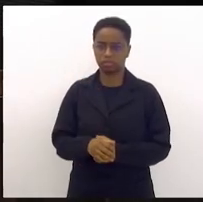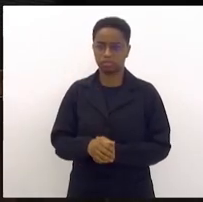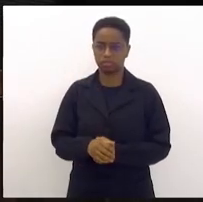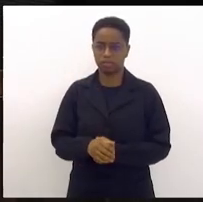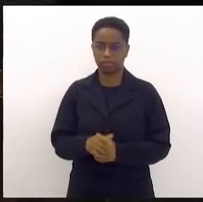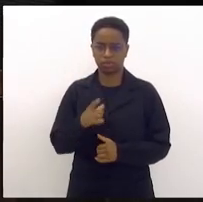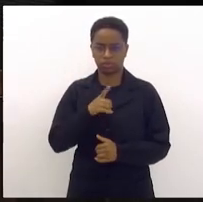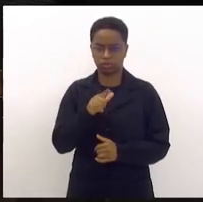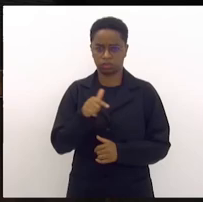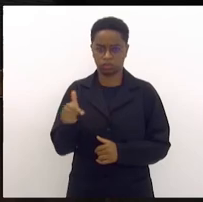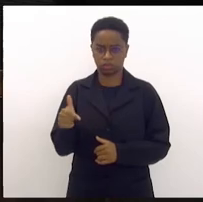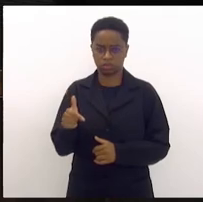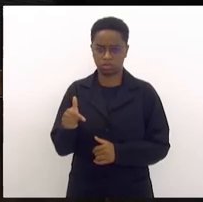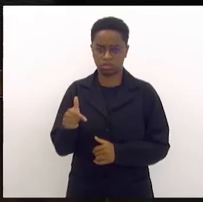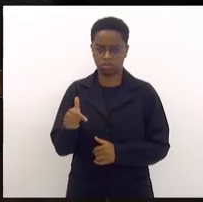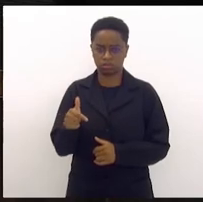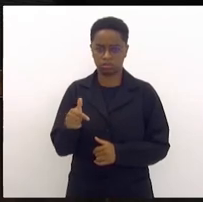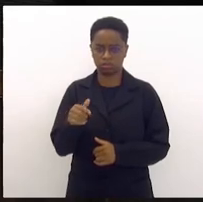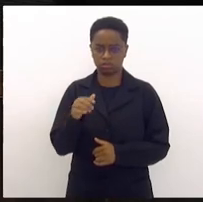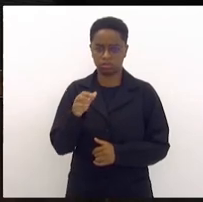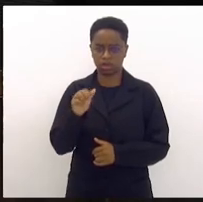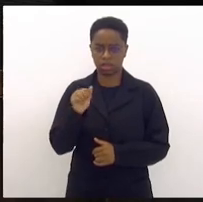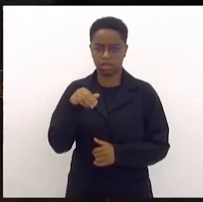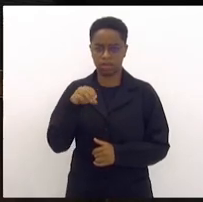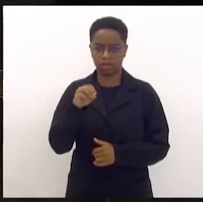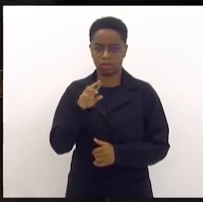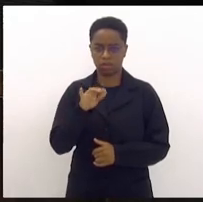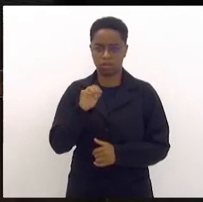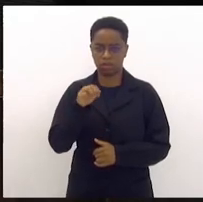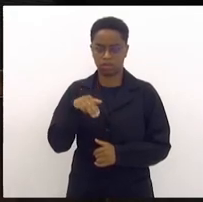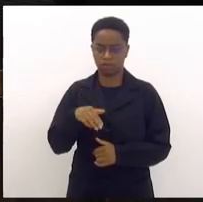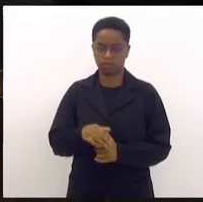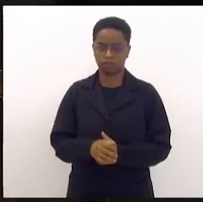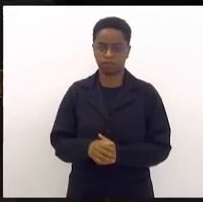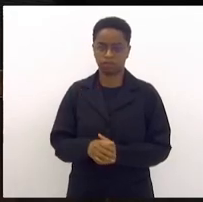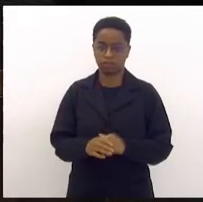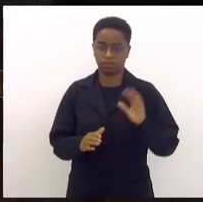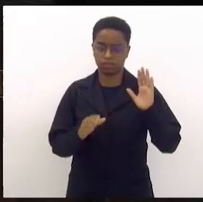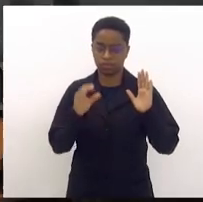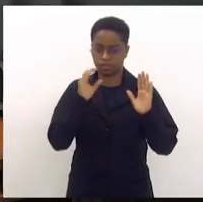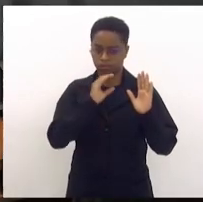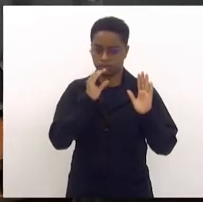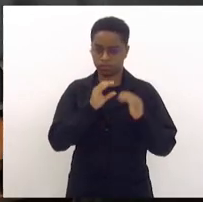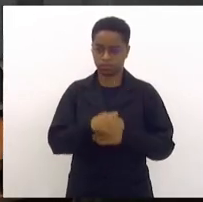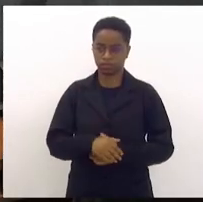alguém? Presidente, só um... Rodrigo Amorim. Por gentileza, só um instantinho.